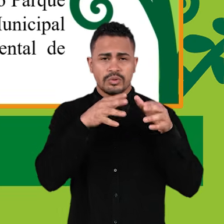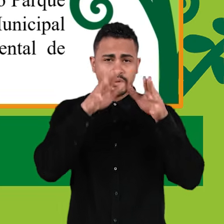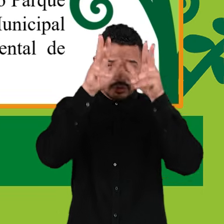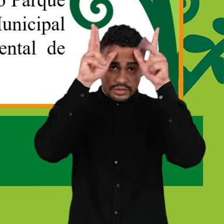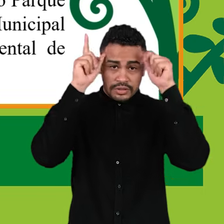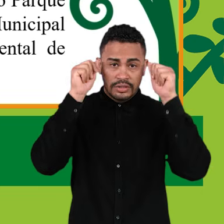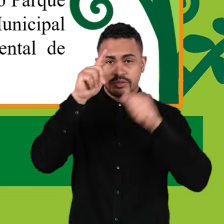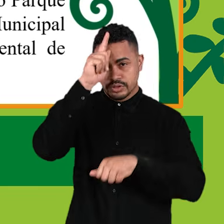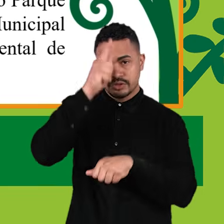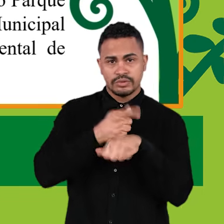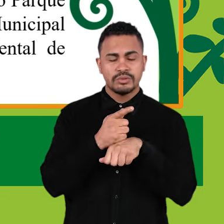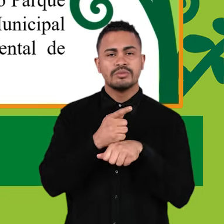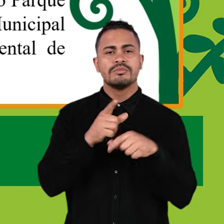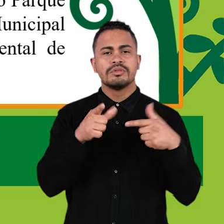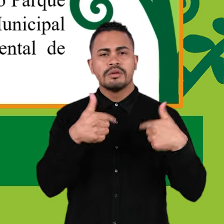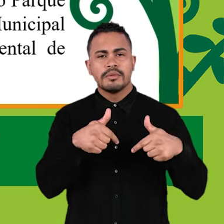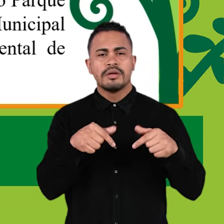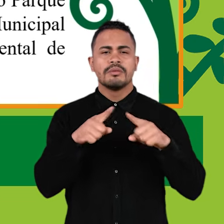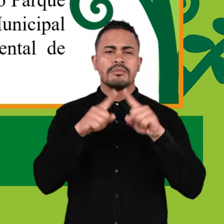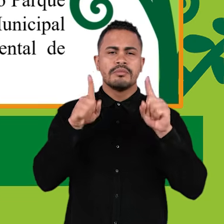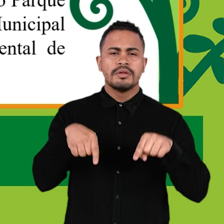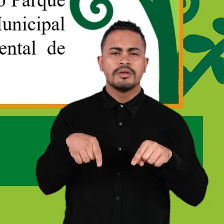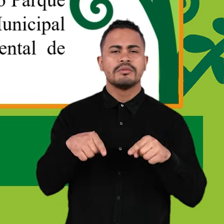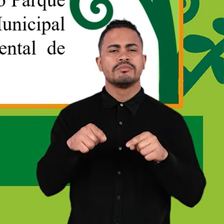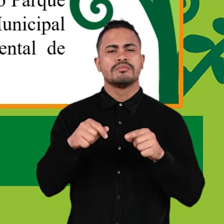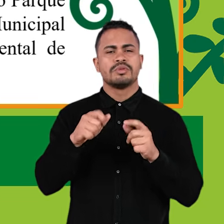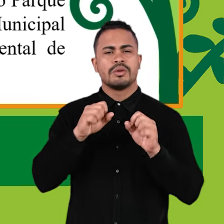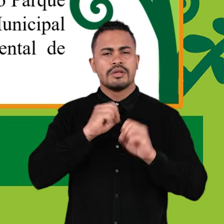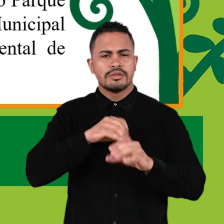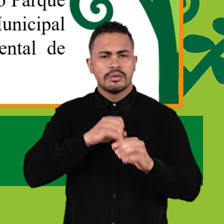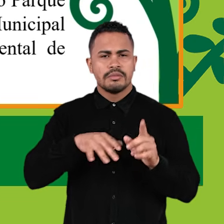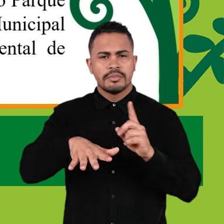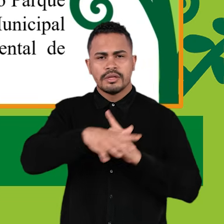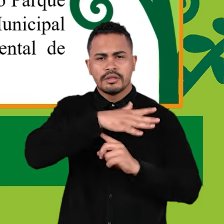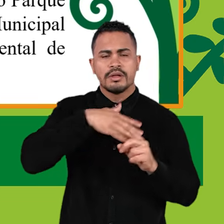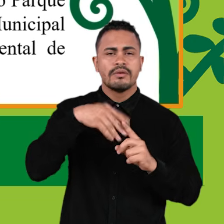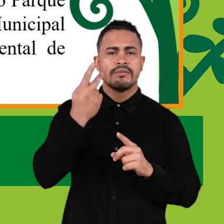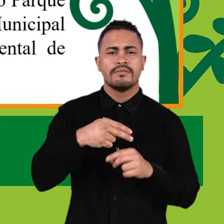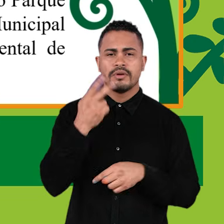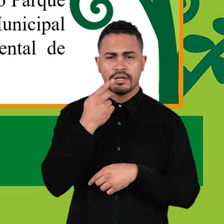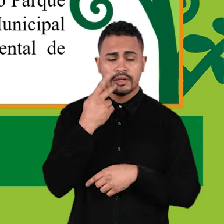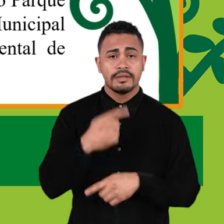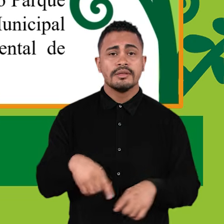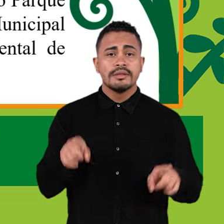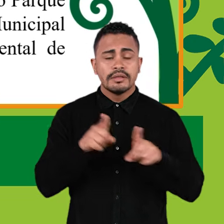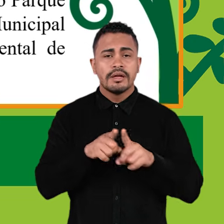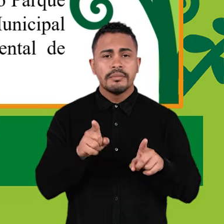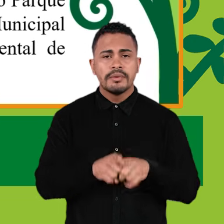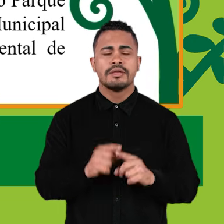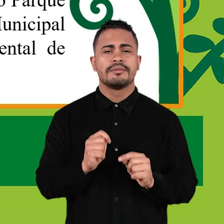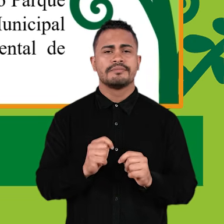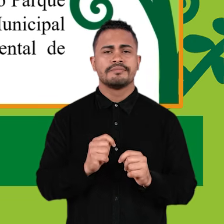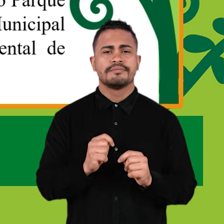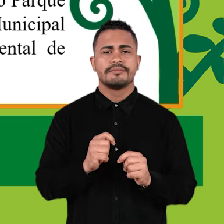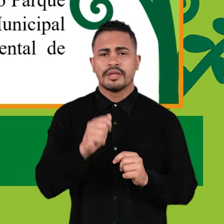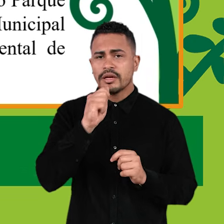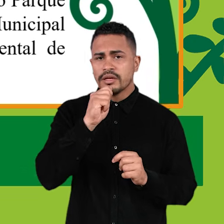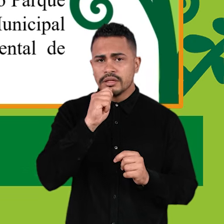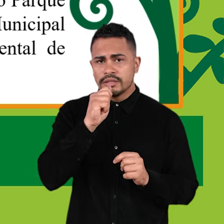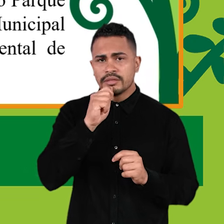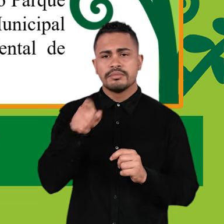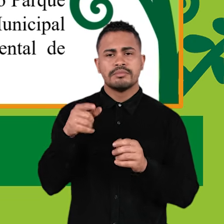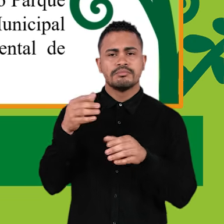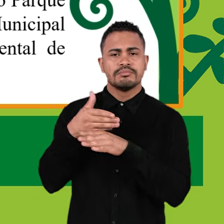do grupo de trabalho que elabora o Plano de Educação Ambiental de Fortaleza e faço parte também, sou membro também, ainda ocupando a